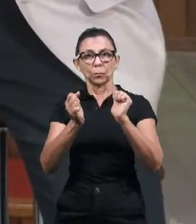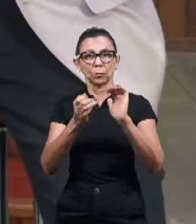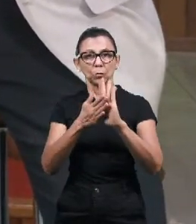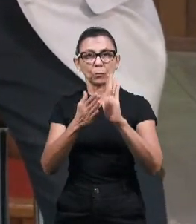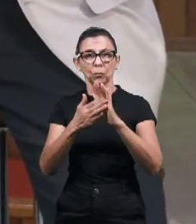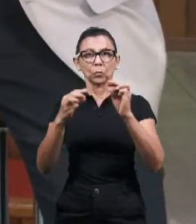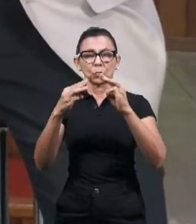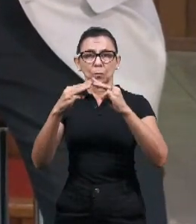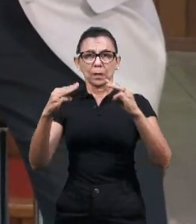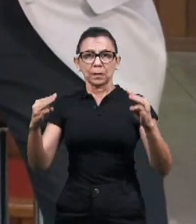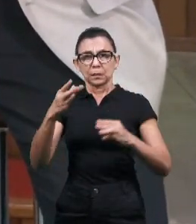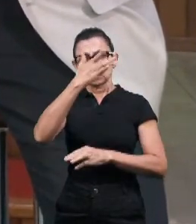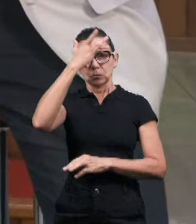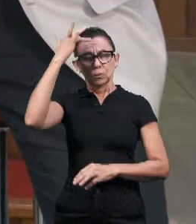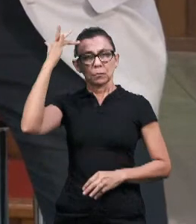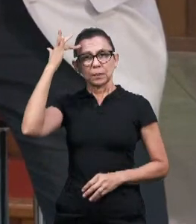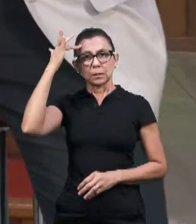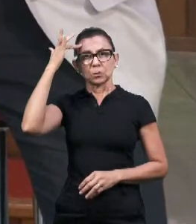espiritualmente,